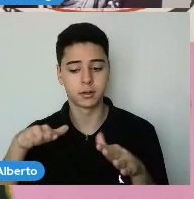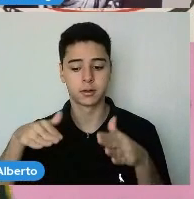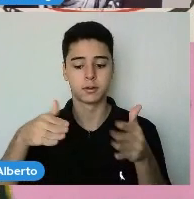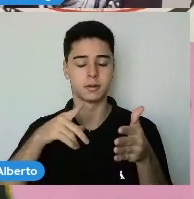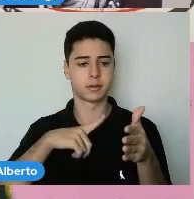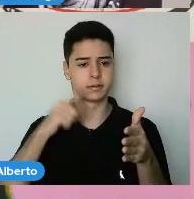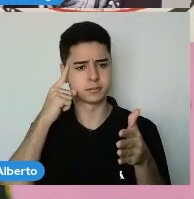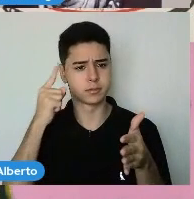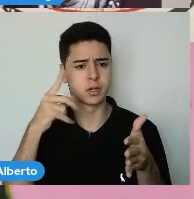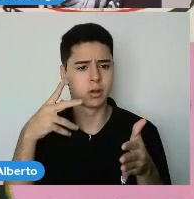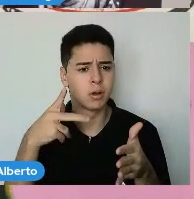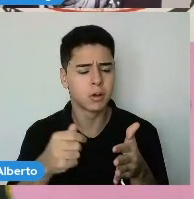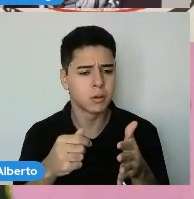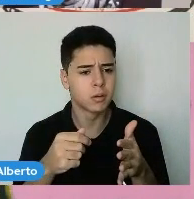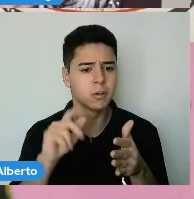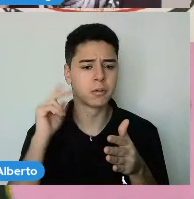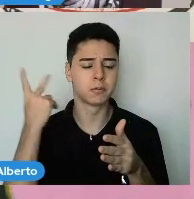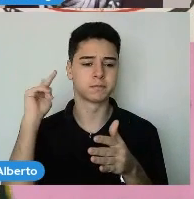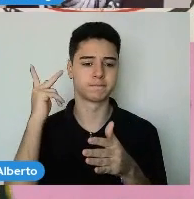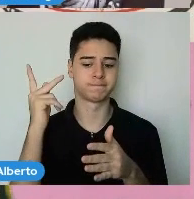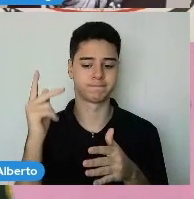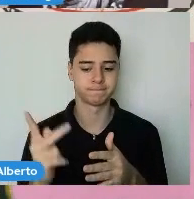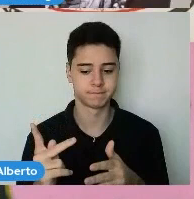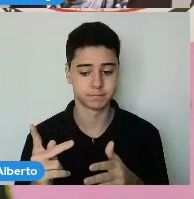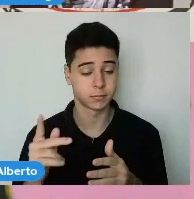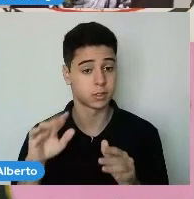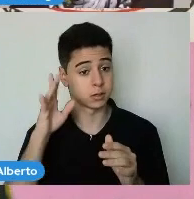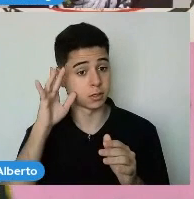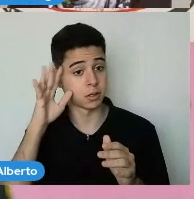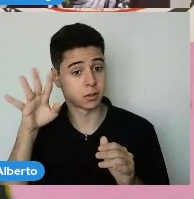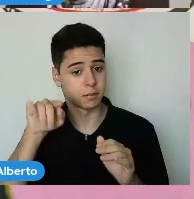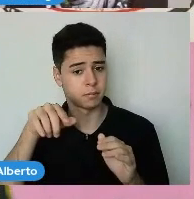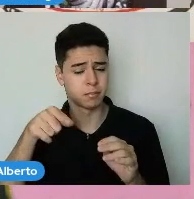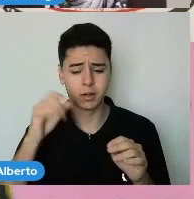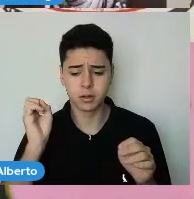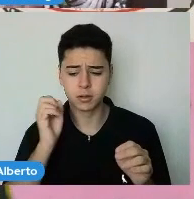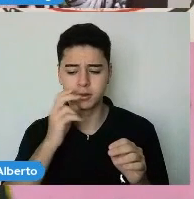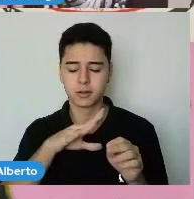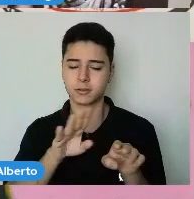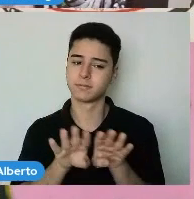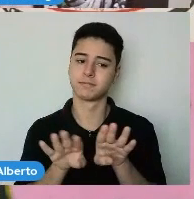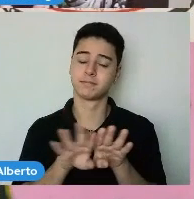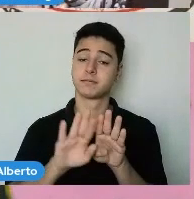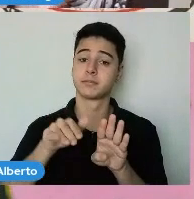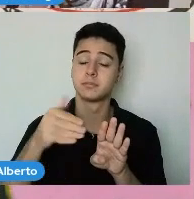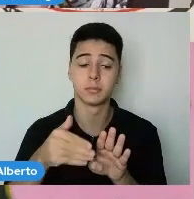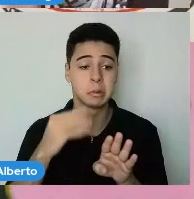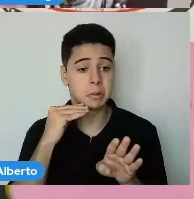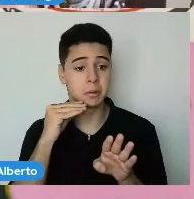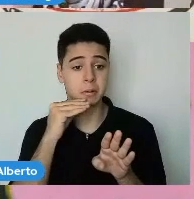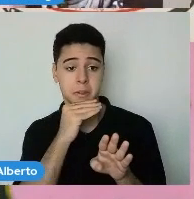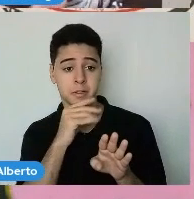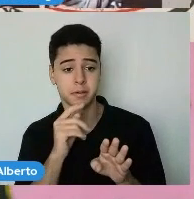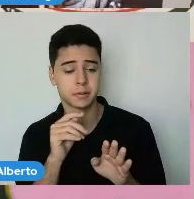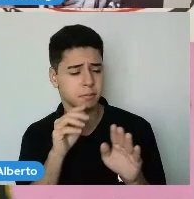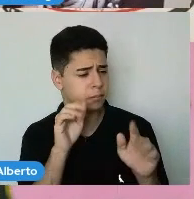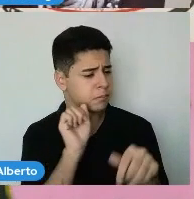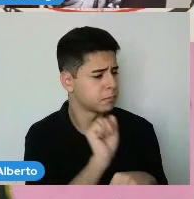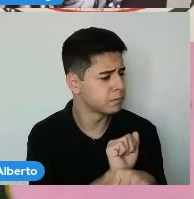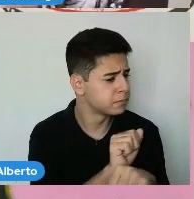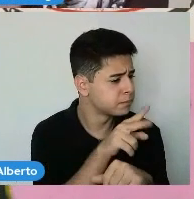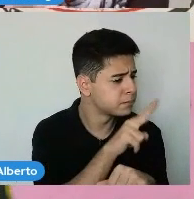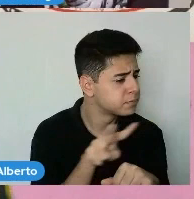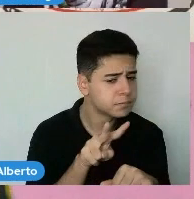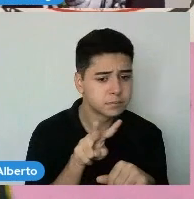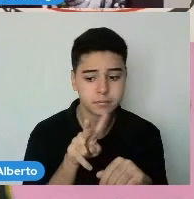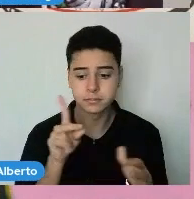aí escultórica. Mas já numa roupagem bem contemporânea mesmo, né? Quando você percebe, quando você para olhar,